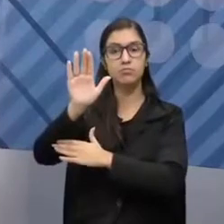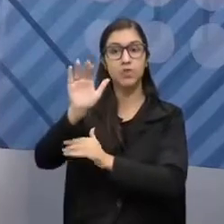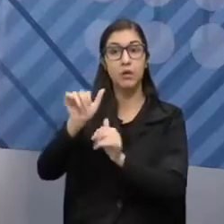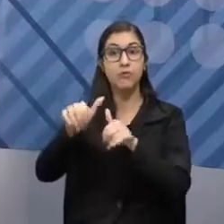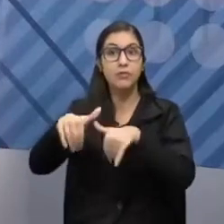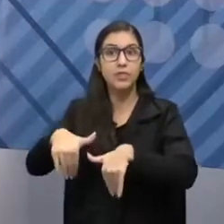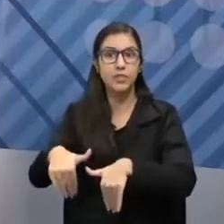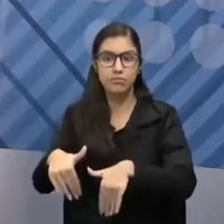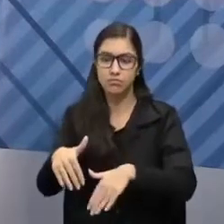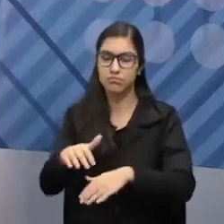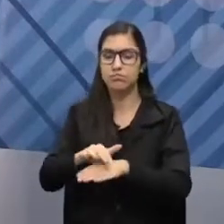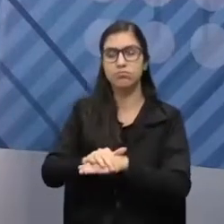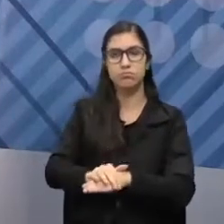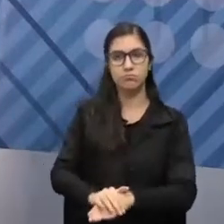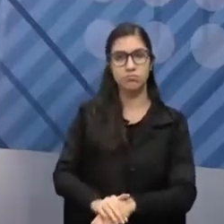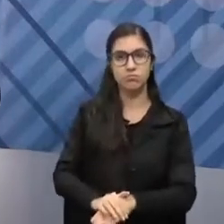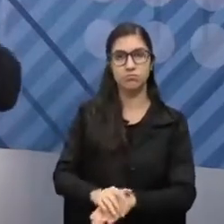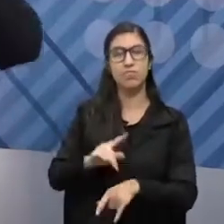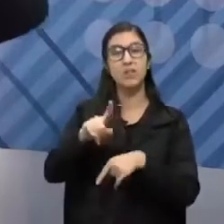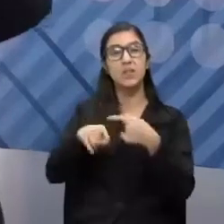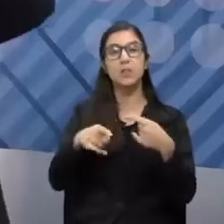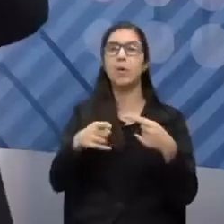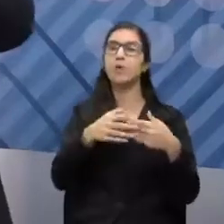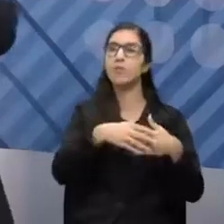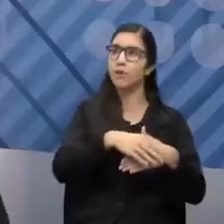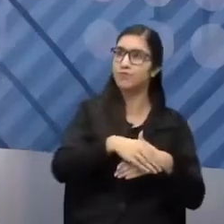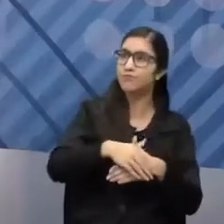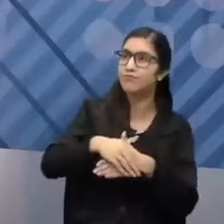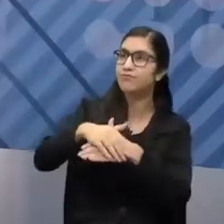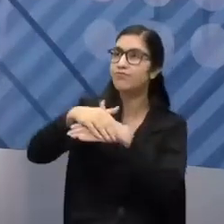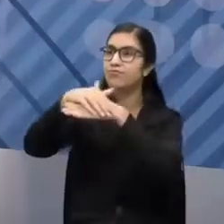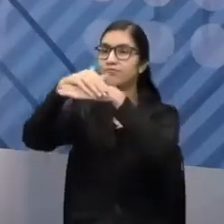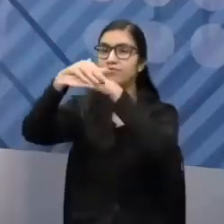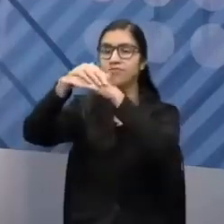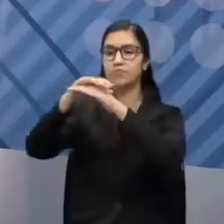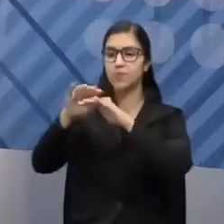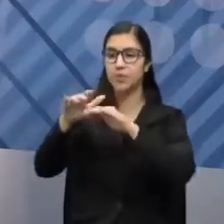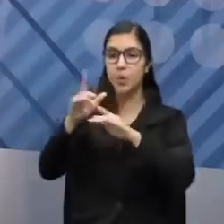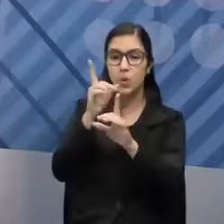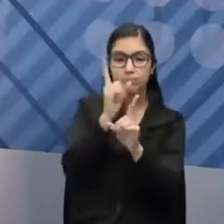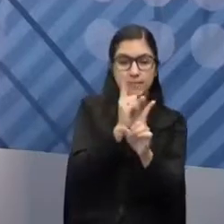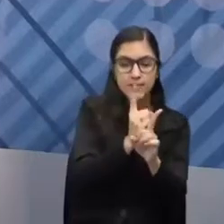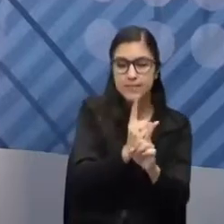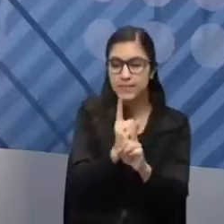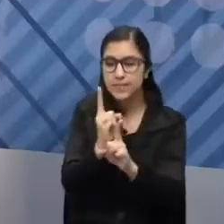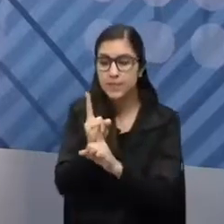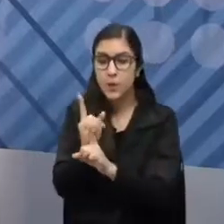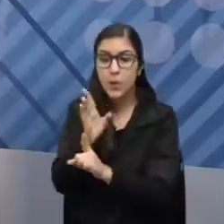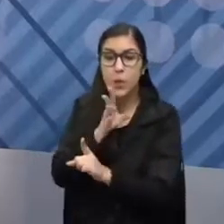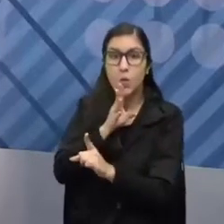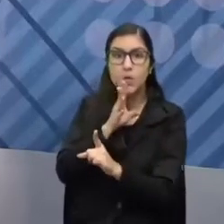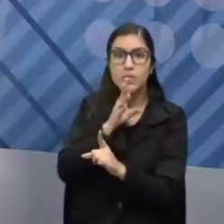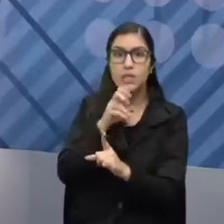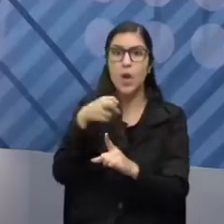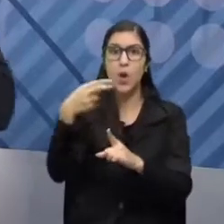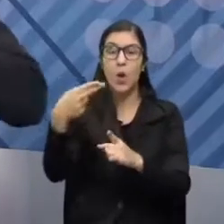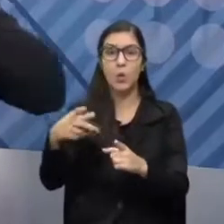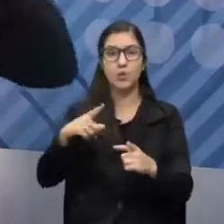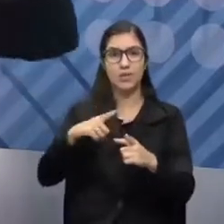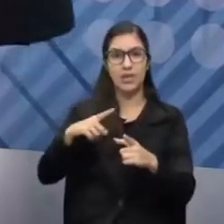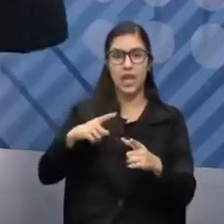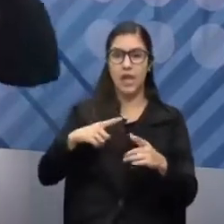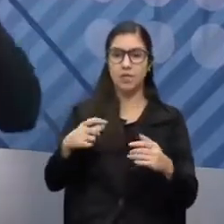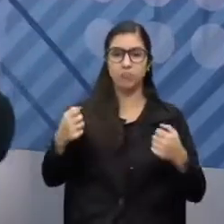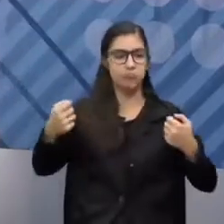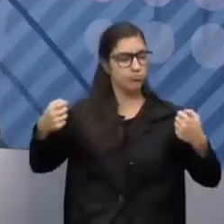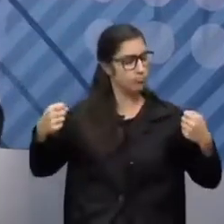fim, certo? Então, depois você vão no escorrega, explora um ambiente junto, certo? Ou no balanço, onde ele vai